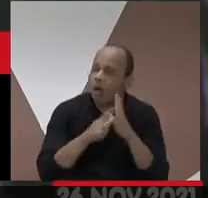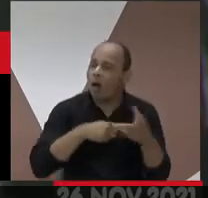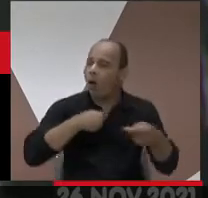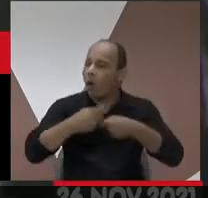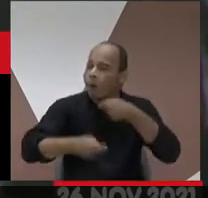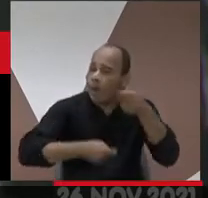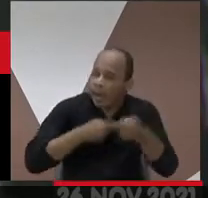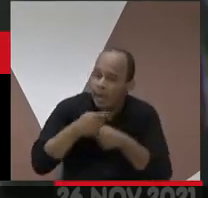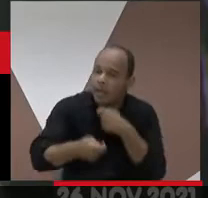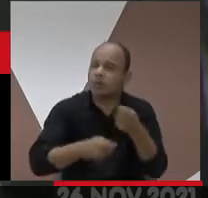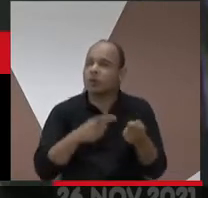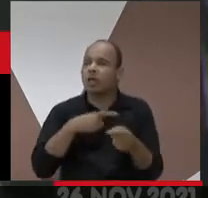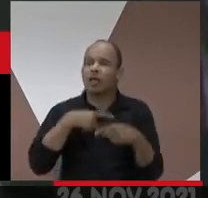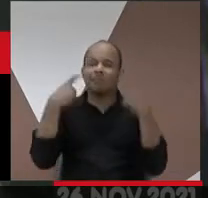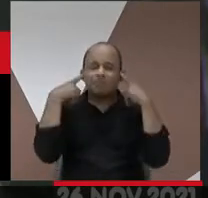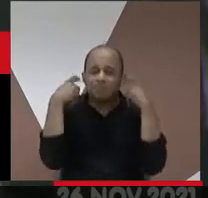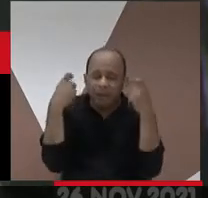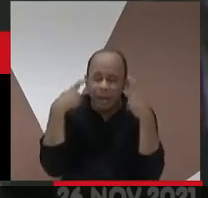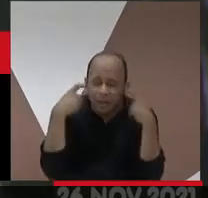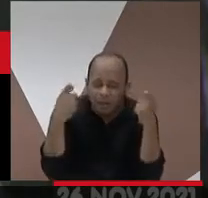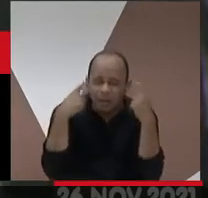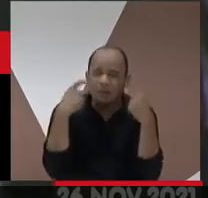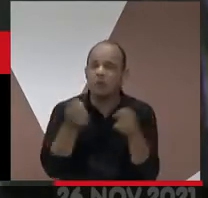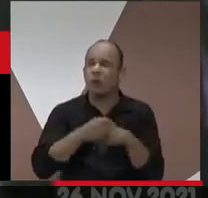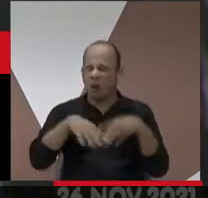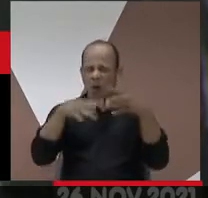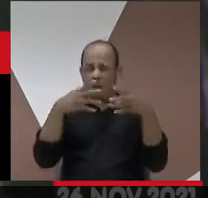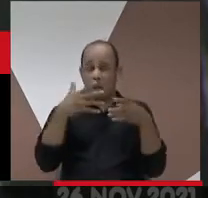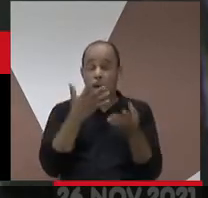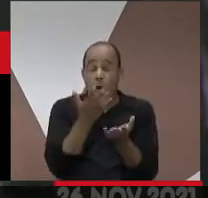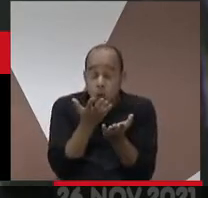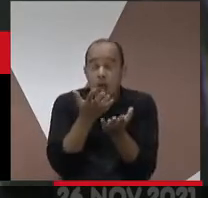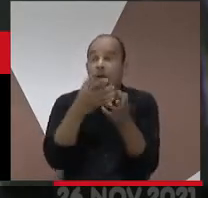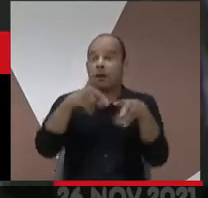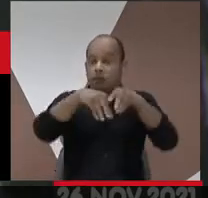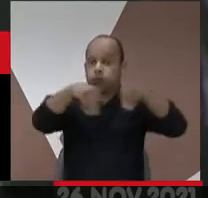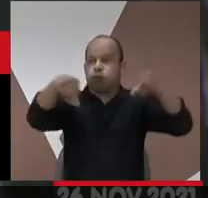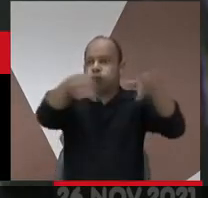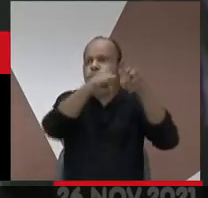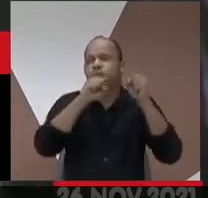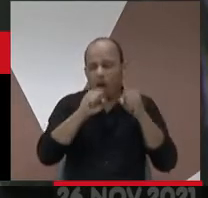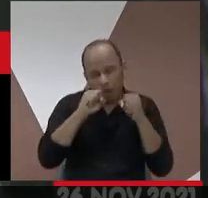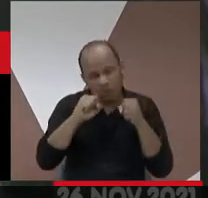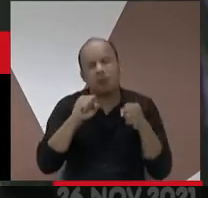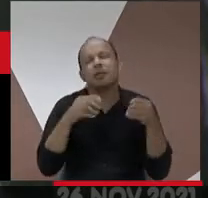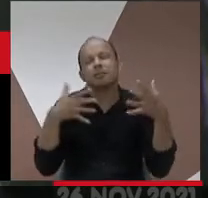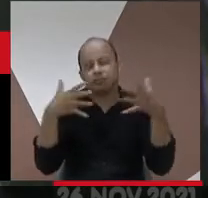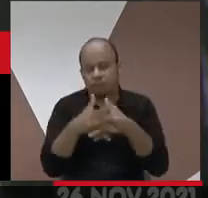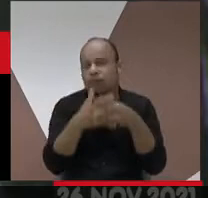poeira, pelo barulho, pelo excesso de movimento no local.